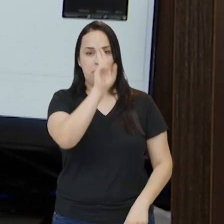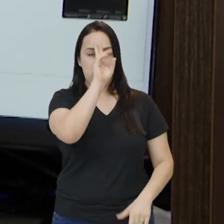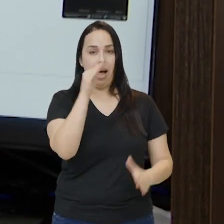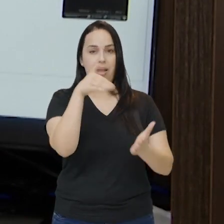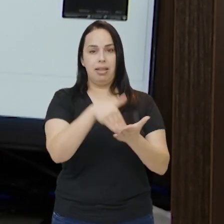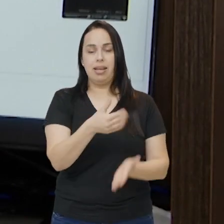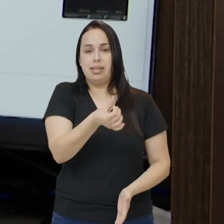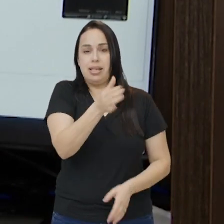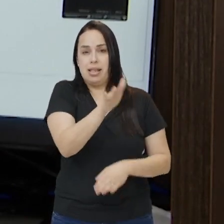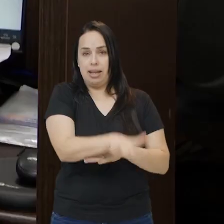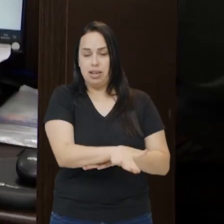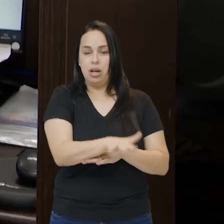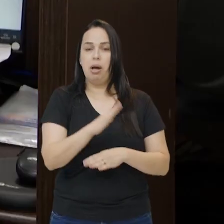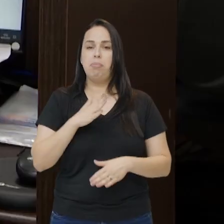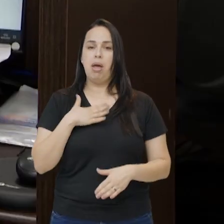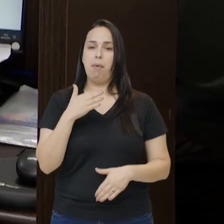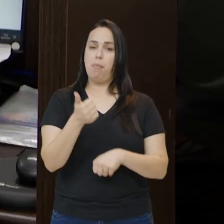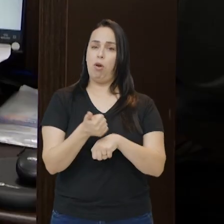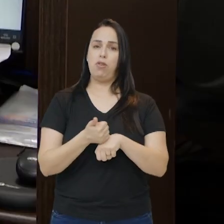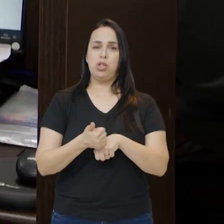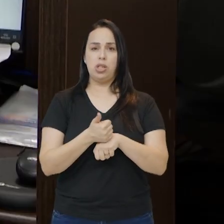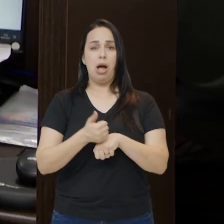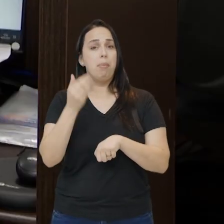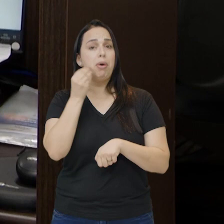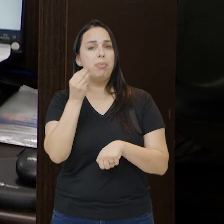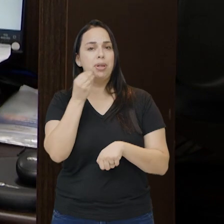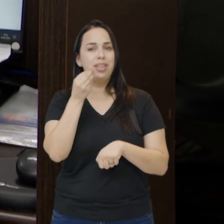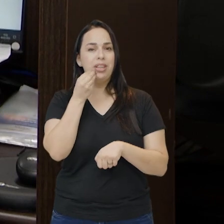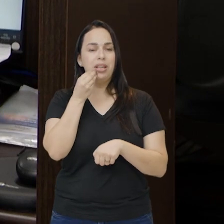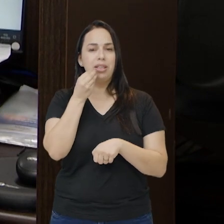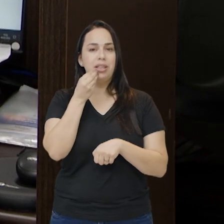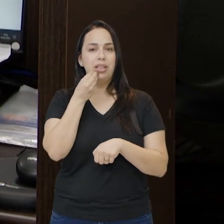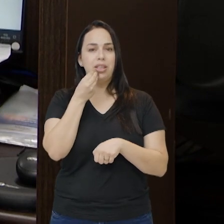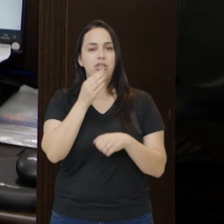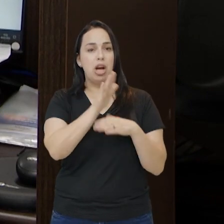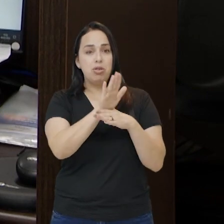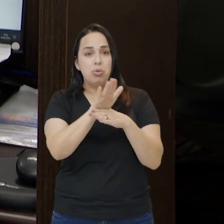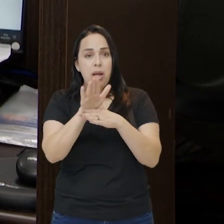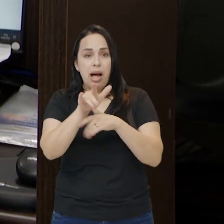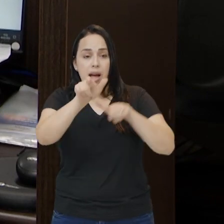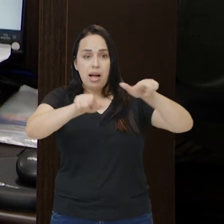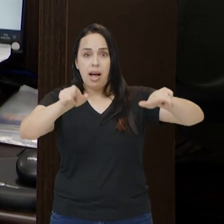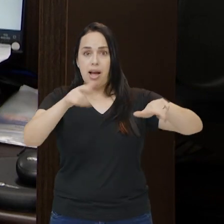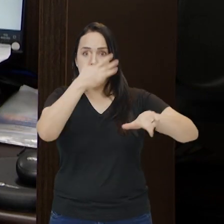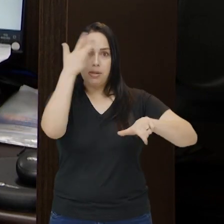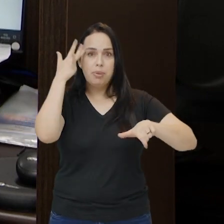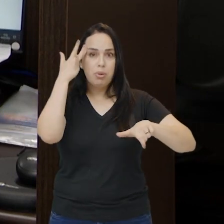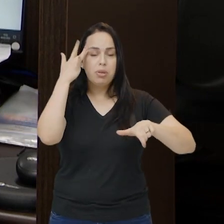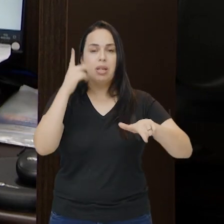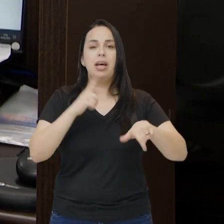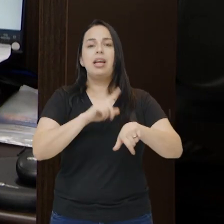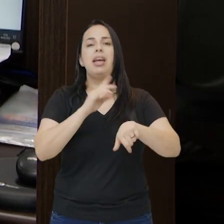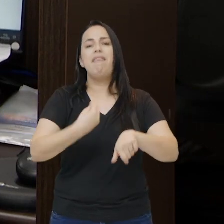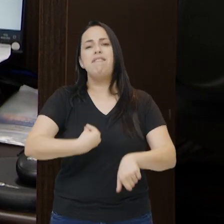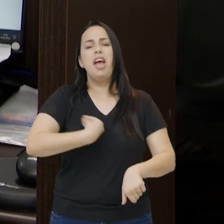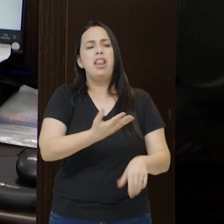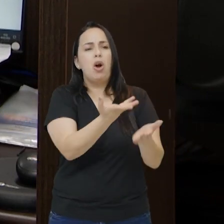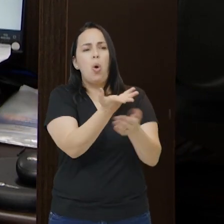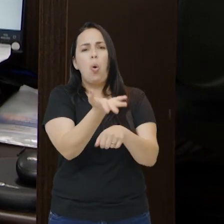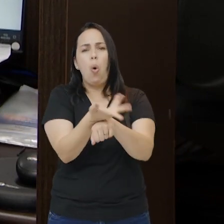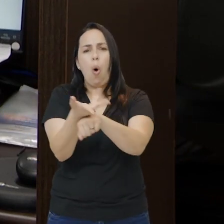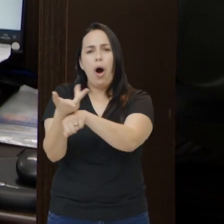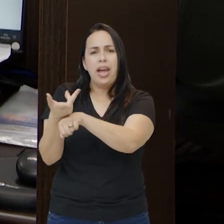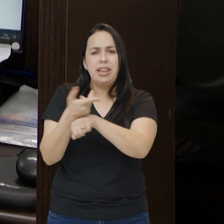às 18 horas. Eu vejo essa profissão como uma oportunidade também de ajudar as pessoas, no dia a dia que é tão